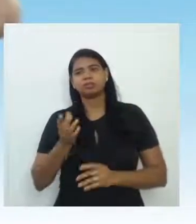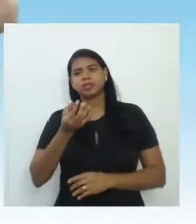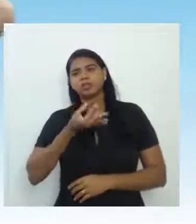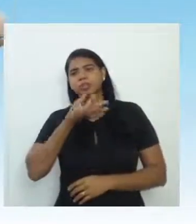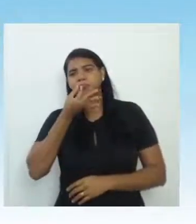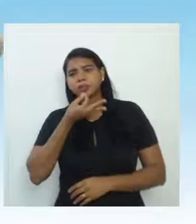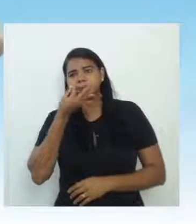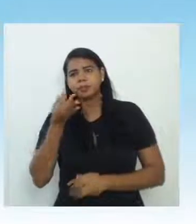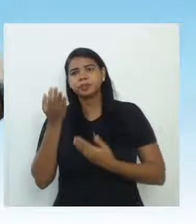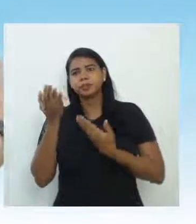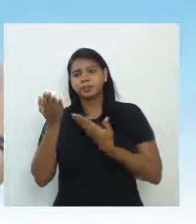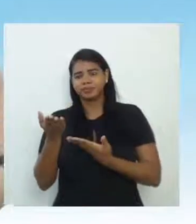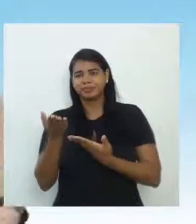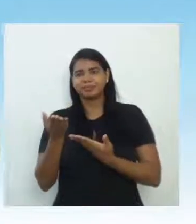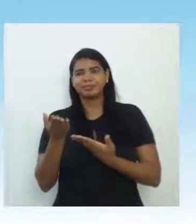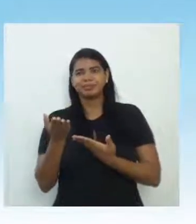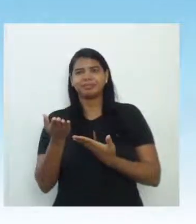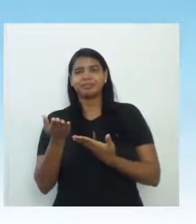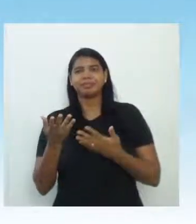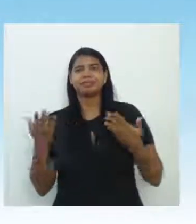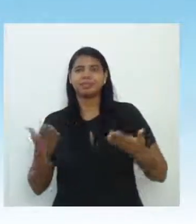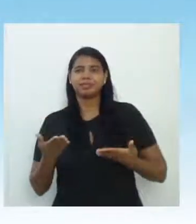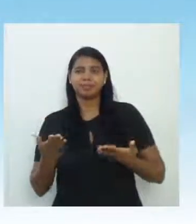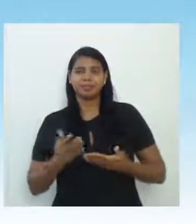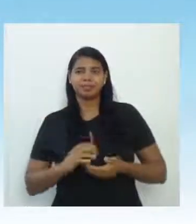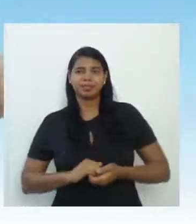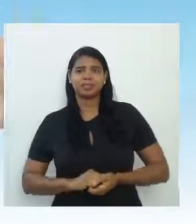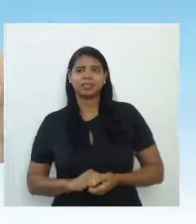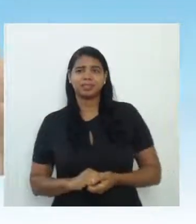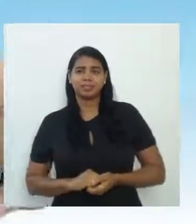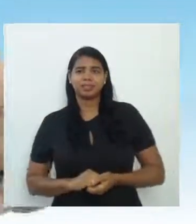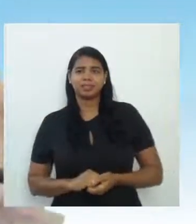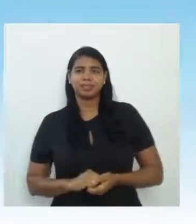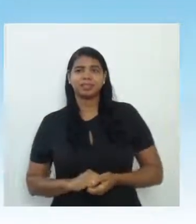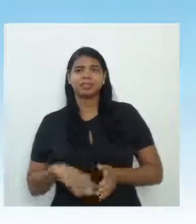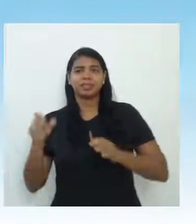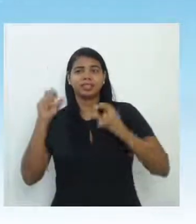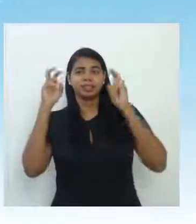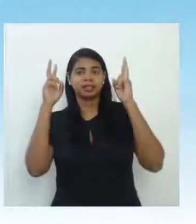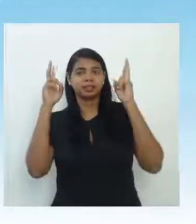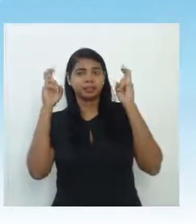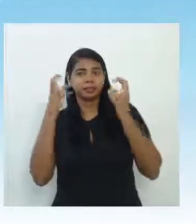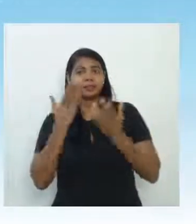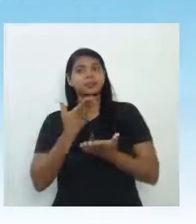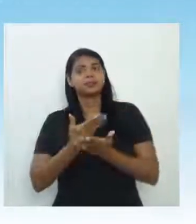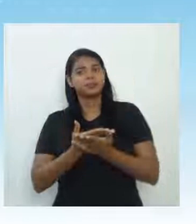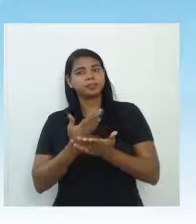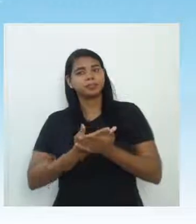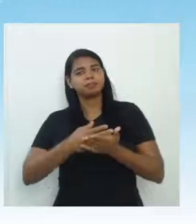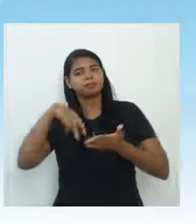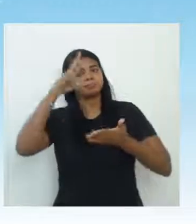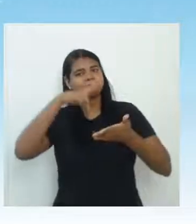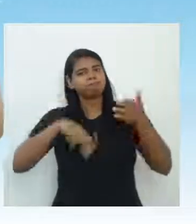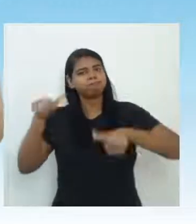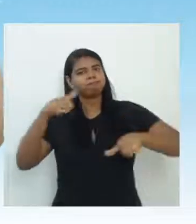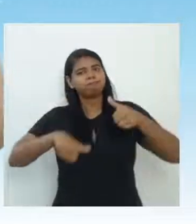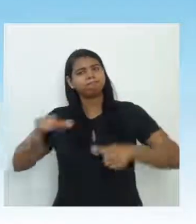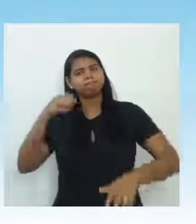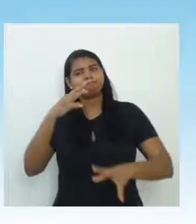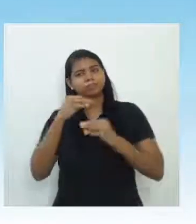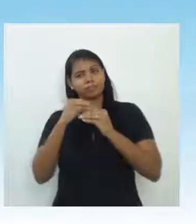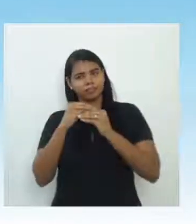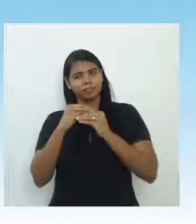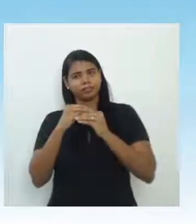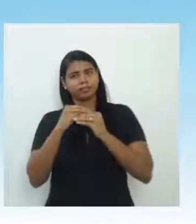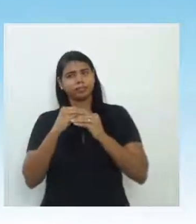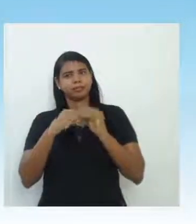que está assistindo agora, em 2021, ou depois, já resgata esse tema e já dá uma olhada, né, como é que foram construídas